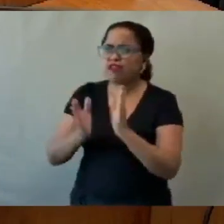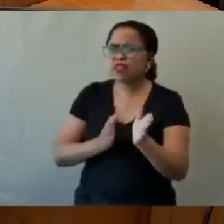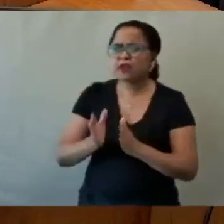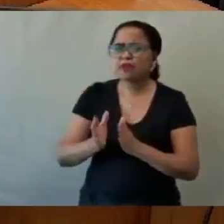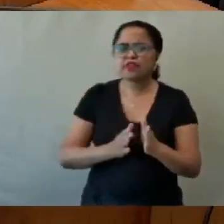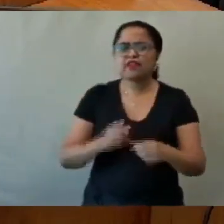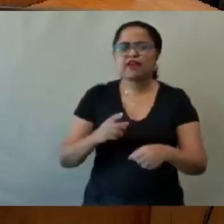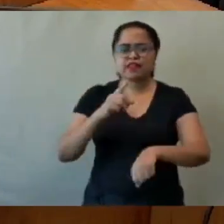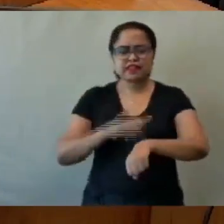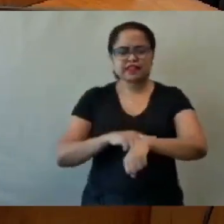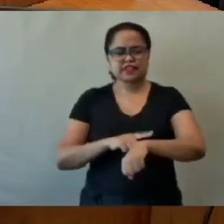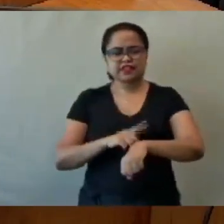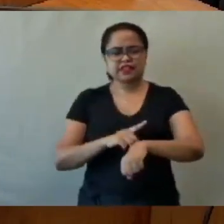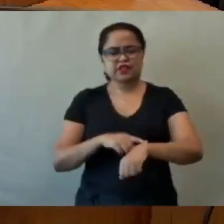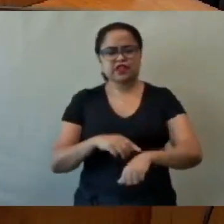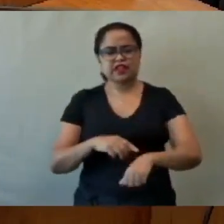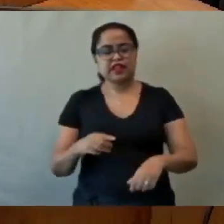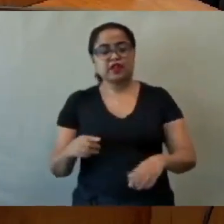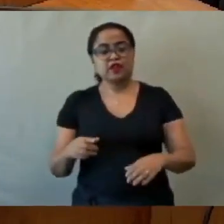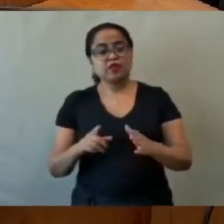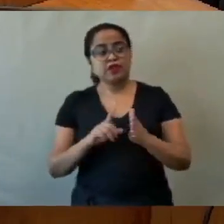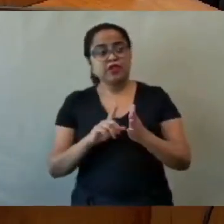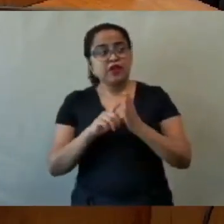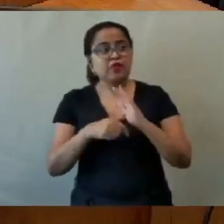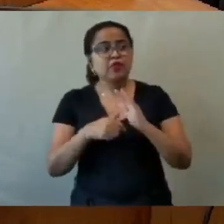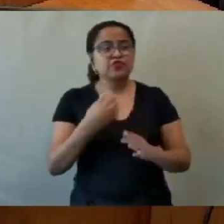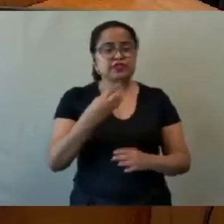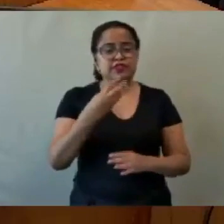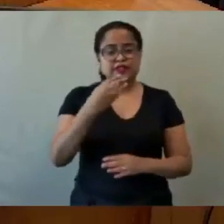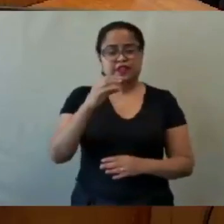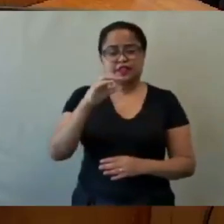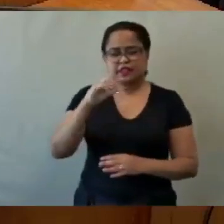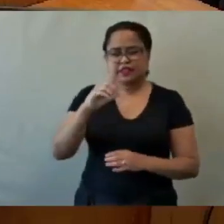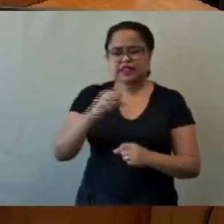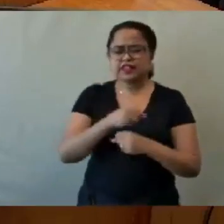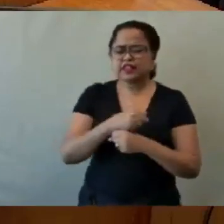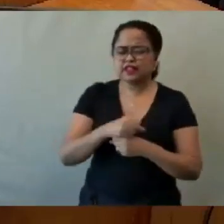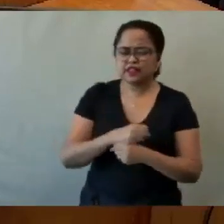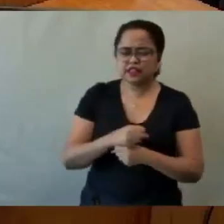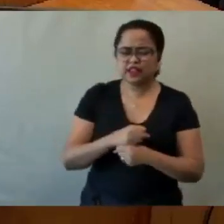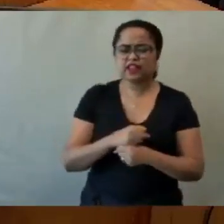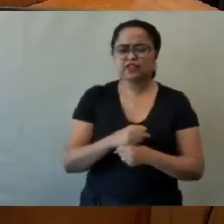30 anos, acho que a gente aqui precisava apressar esse processo. Então, agradeço toda a comissão